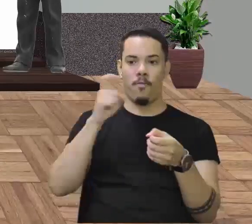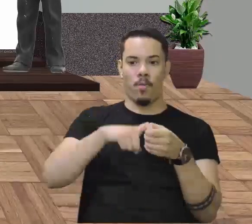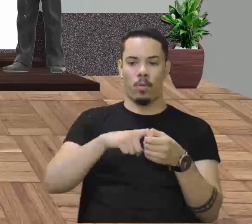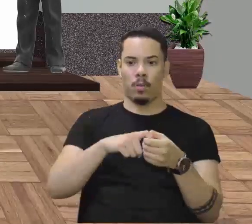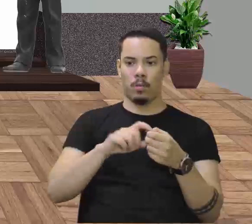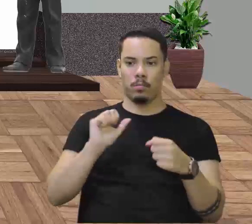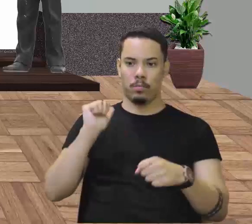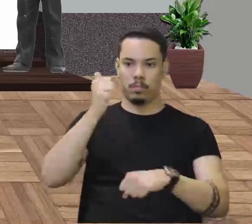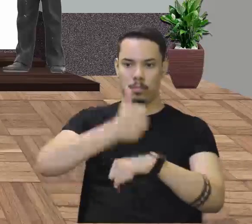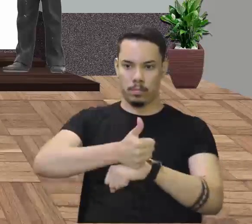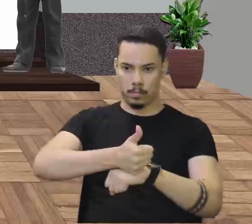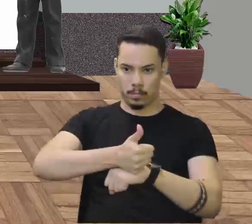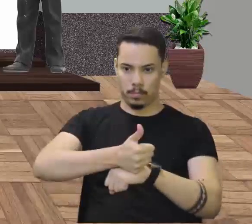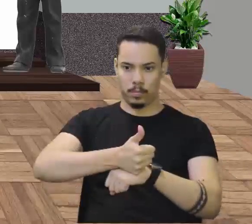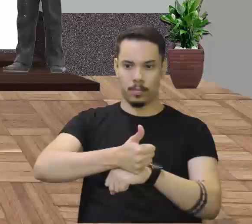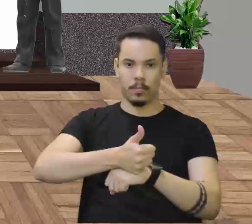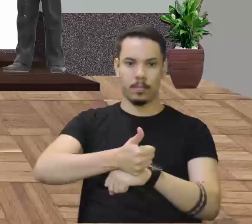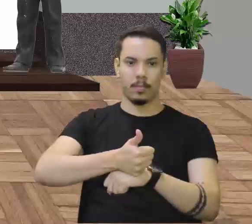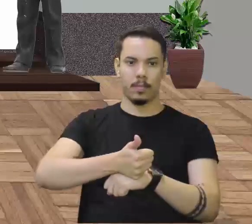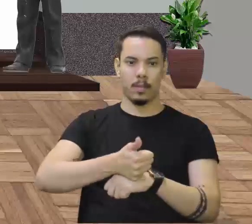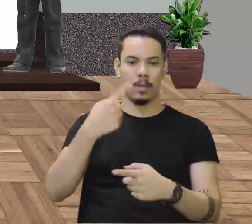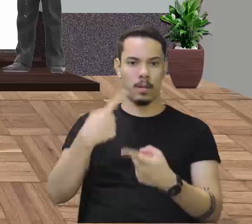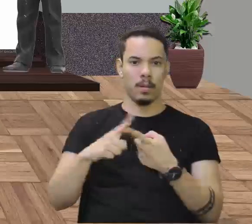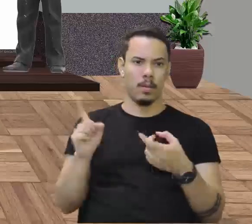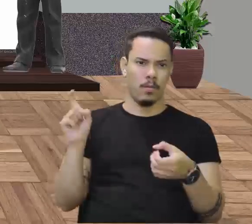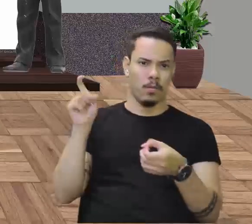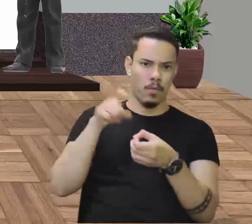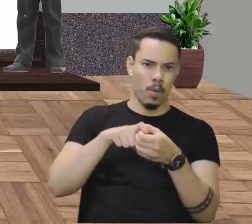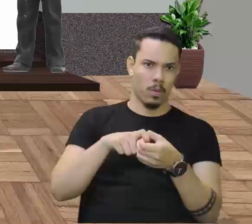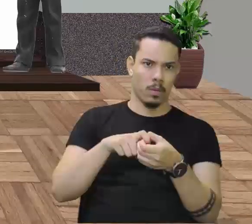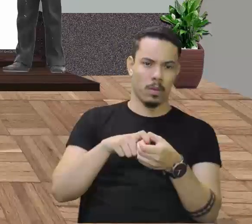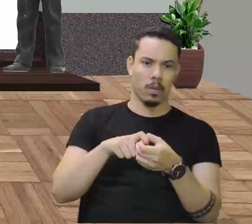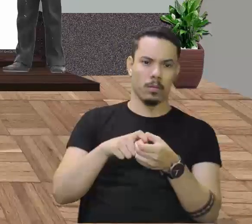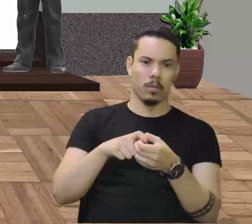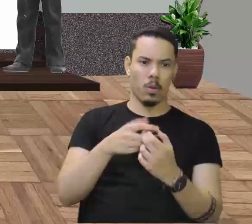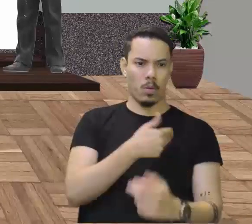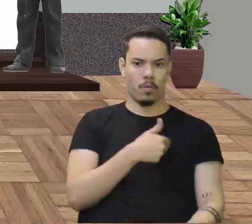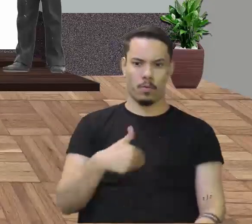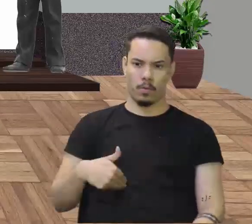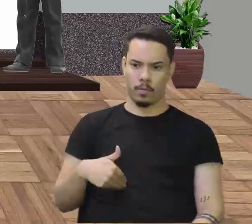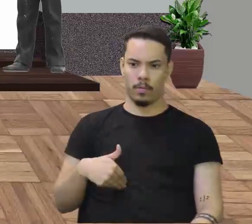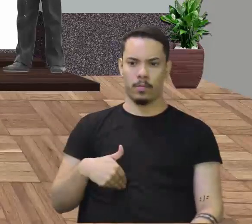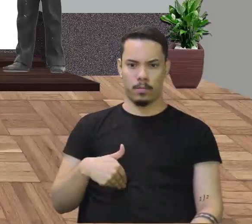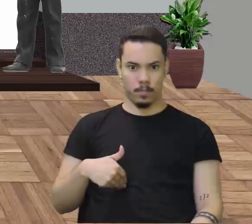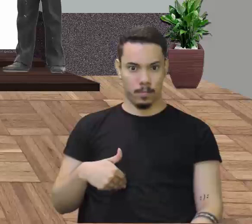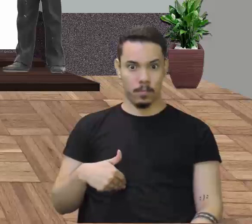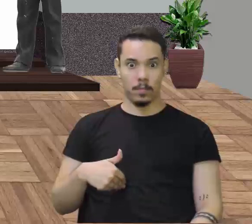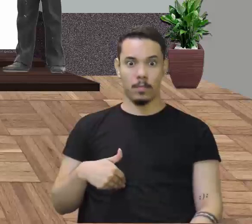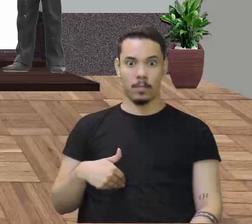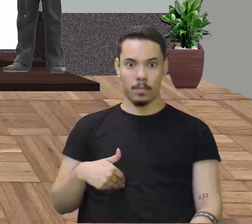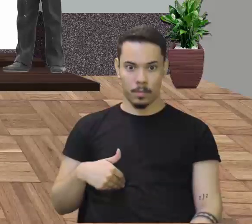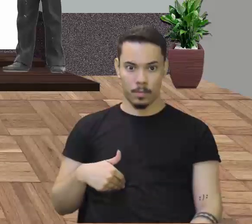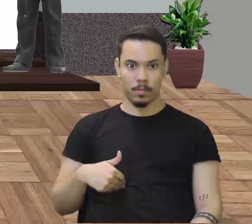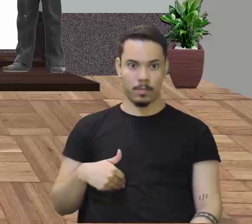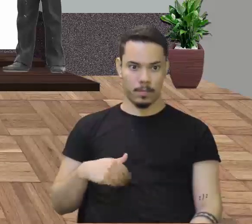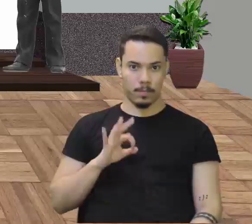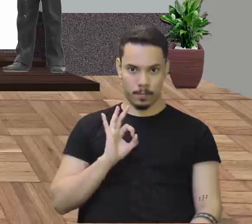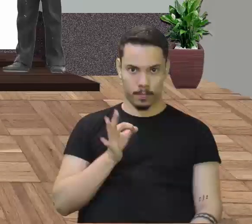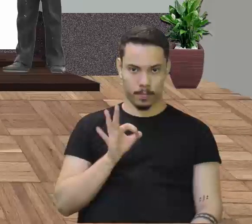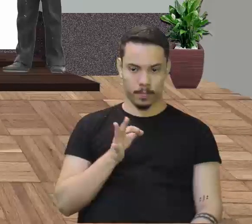poder. Getúlio Vargas volta a ser governador. Olha aí como é que se